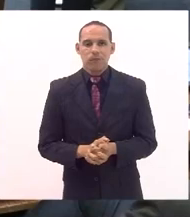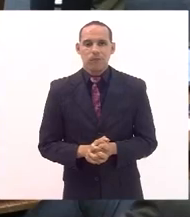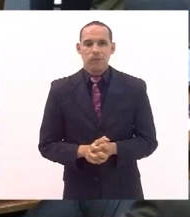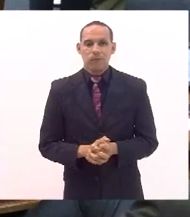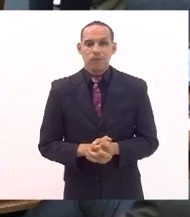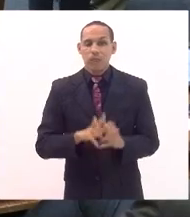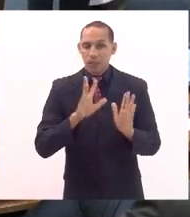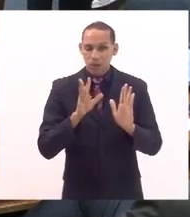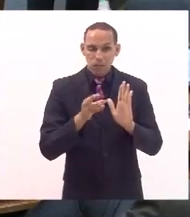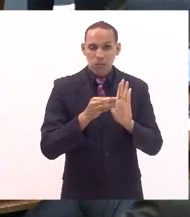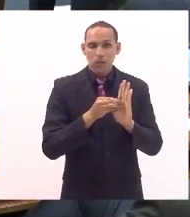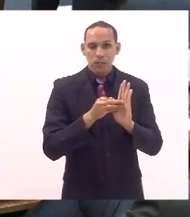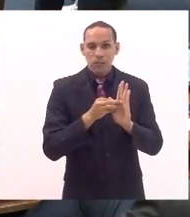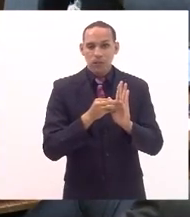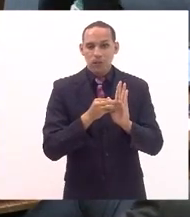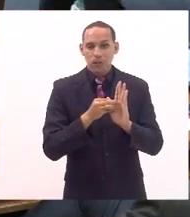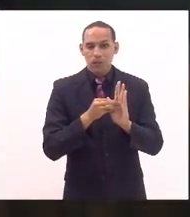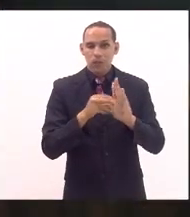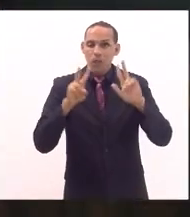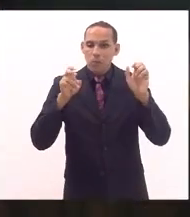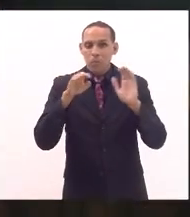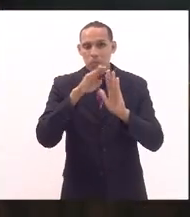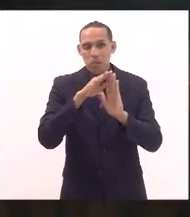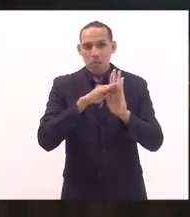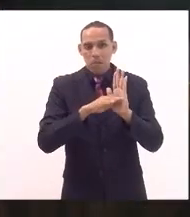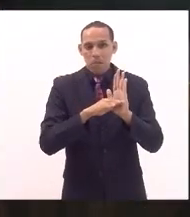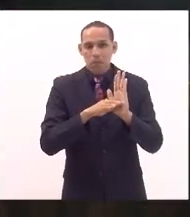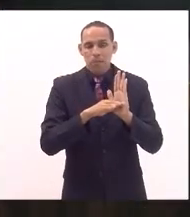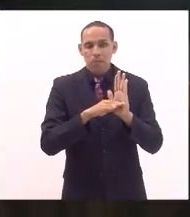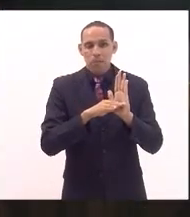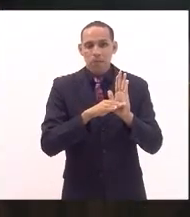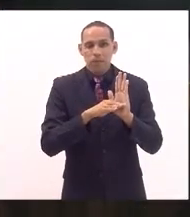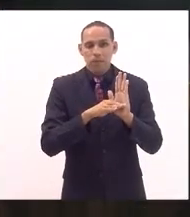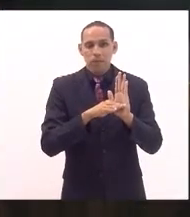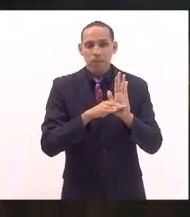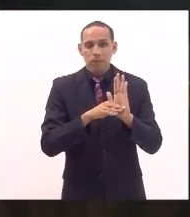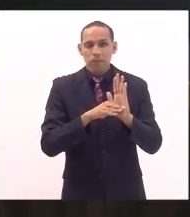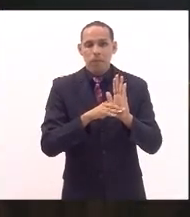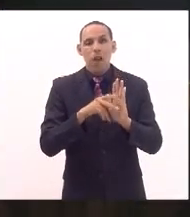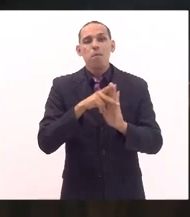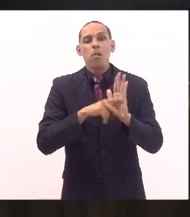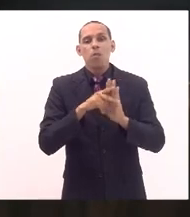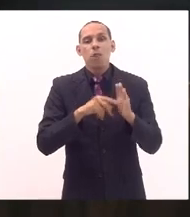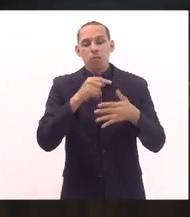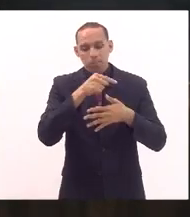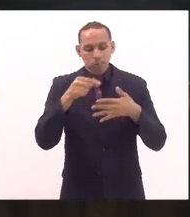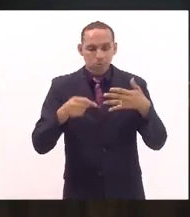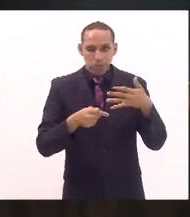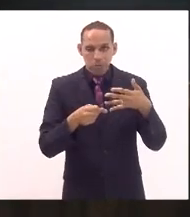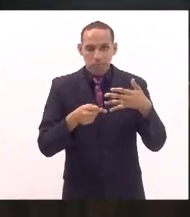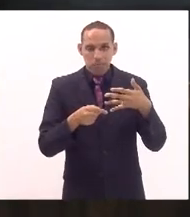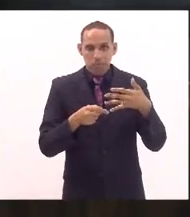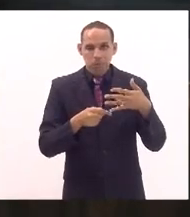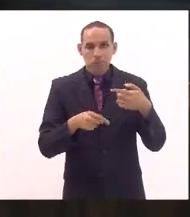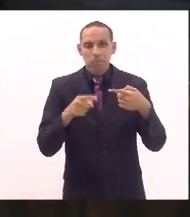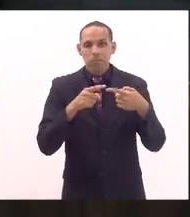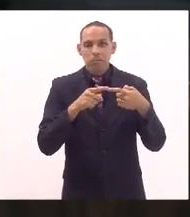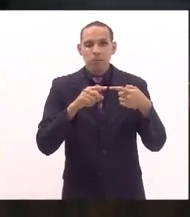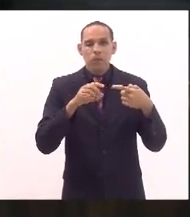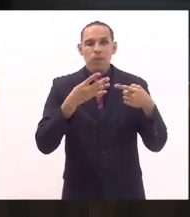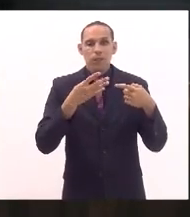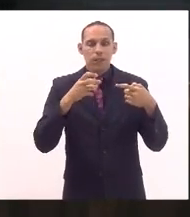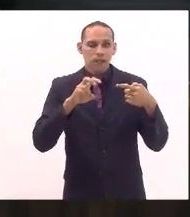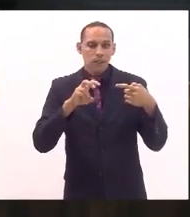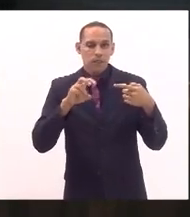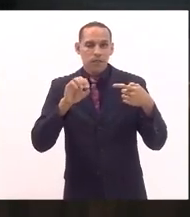e requer inclusão na ordem do dia dos seguintes projetos projeto de